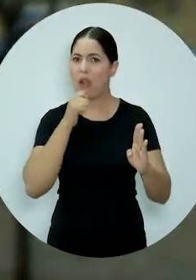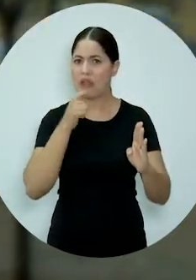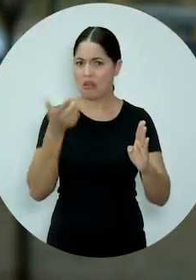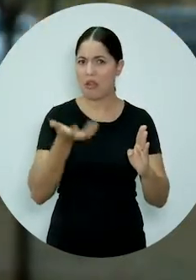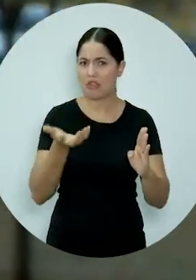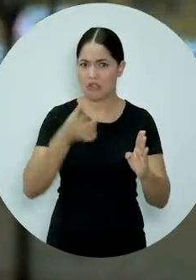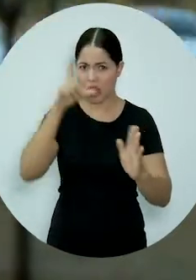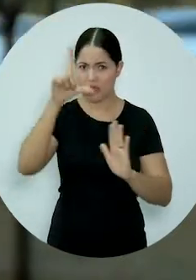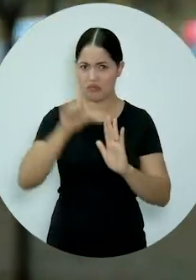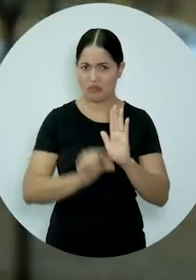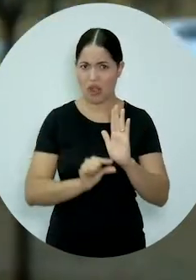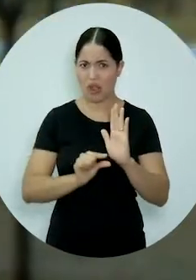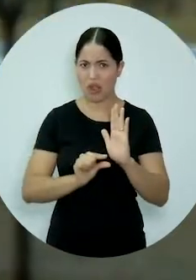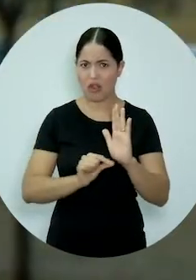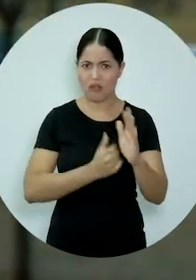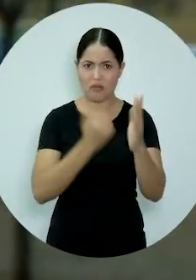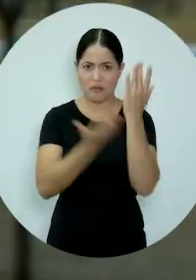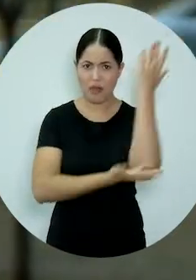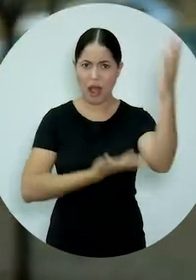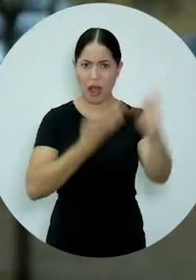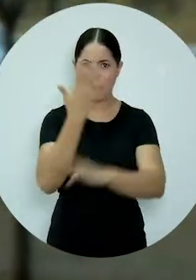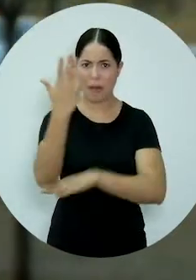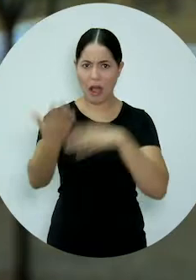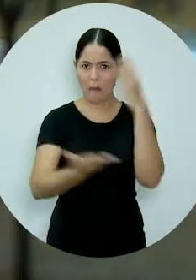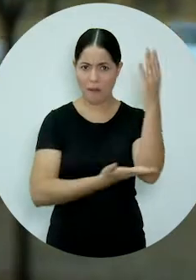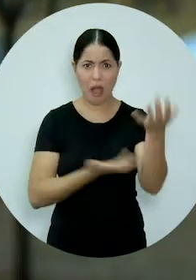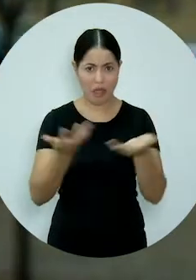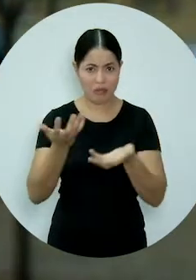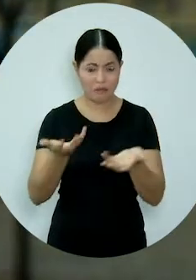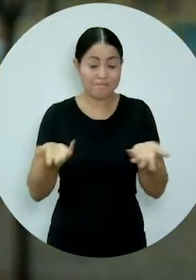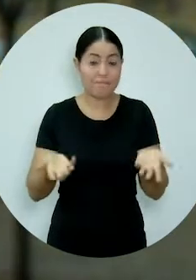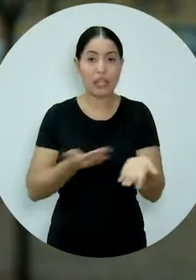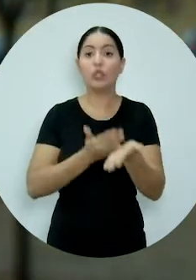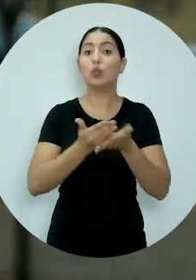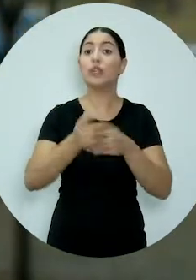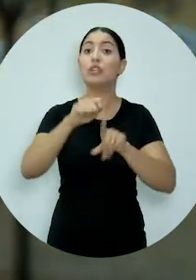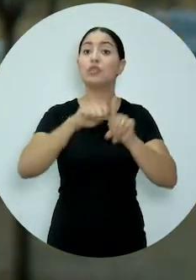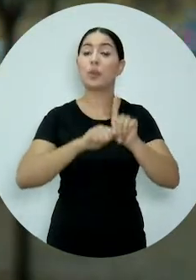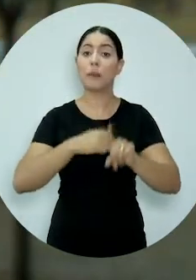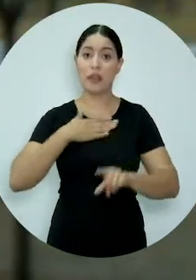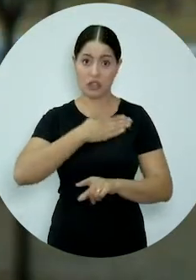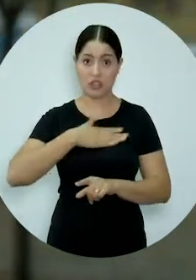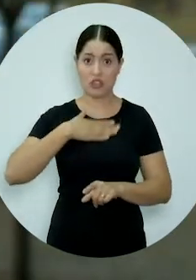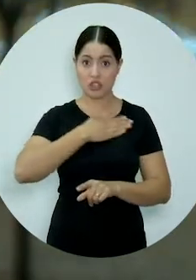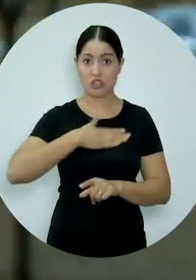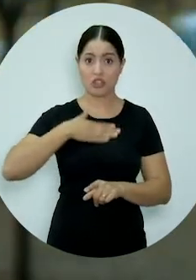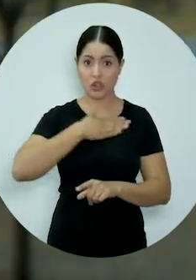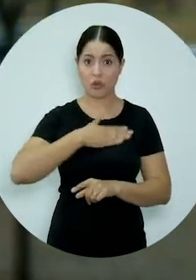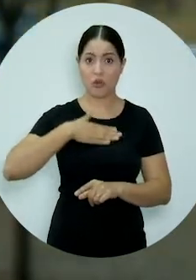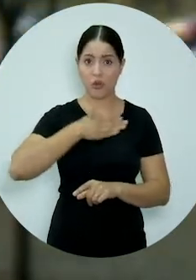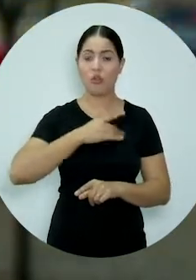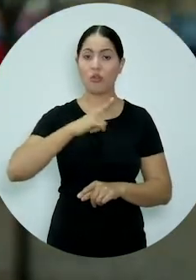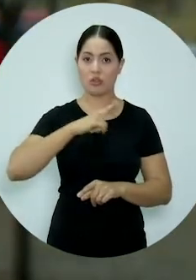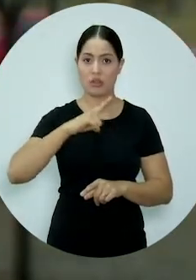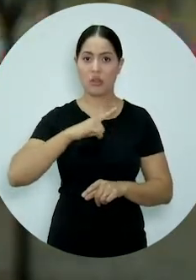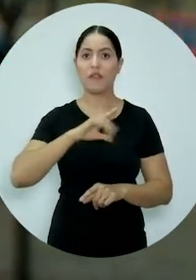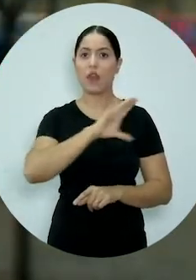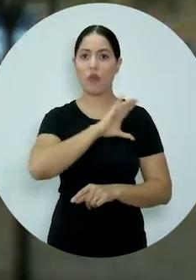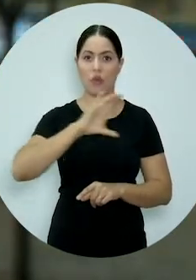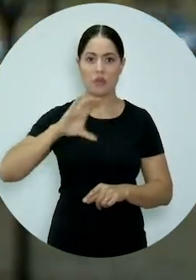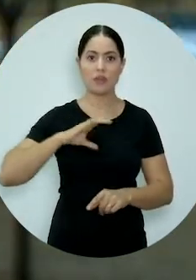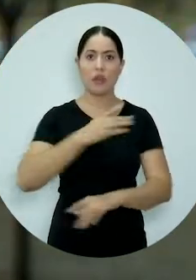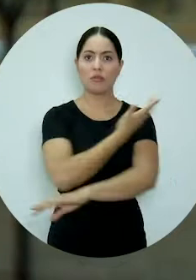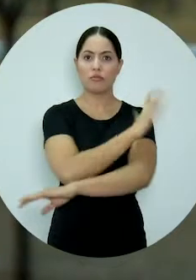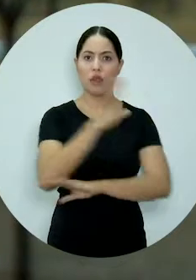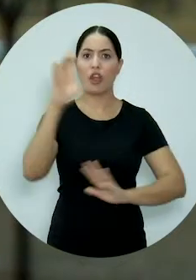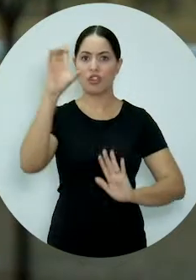na busca pela redução das taxas de desmatamento. No início de agosto, a Comissão Nacional de Direito Ambiental